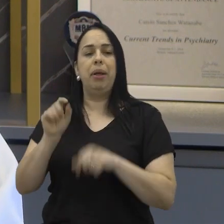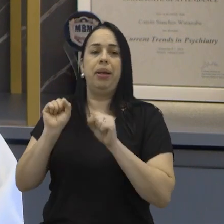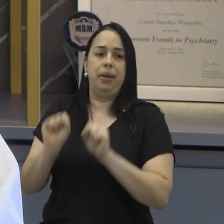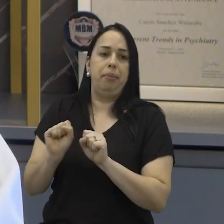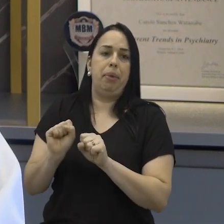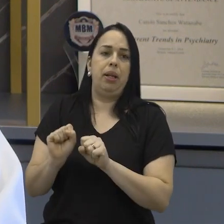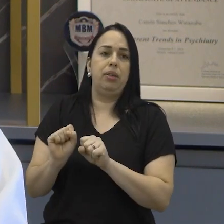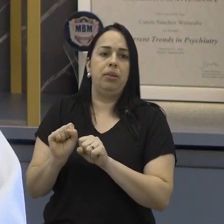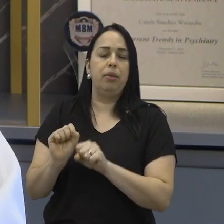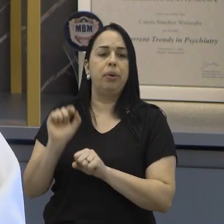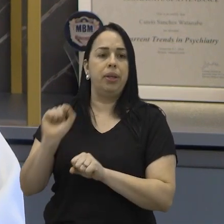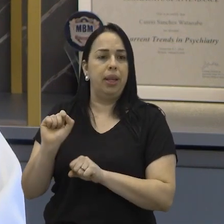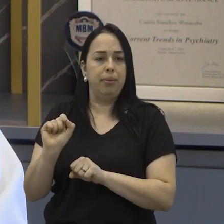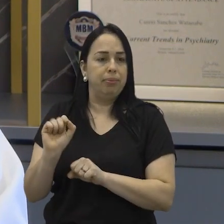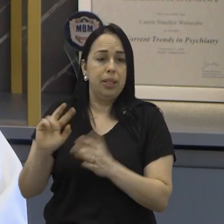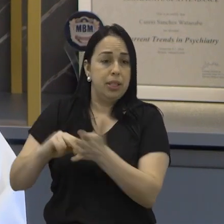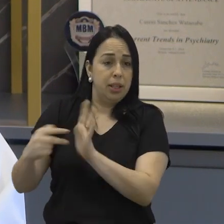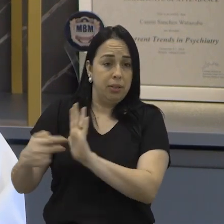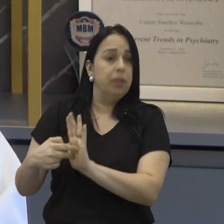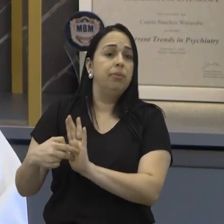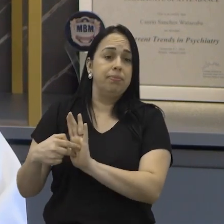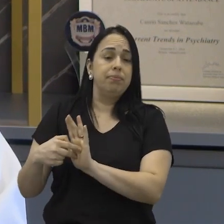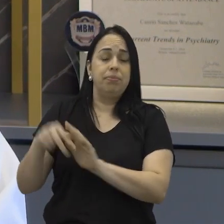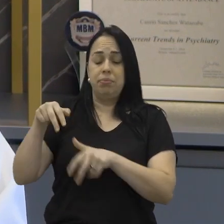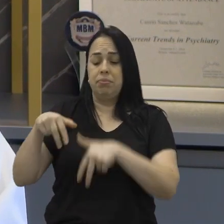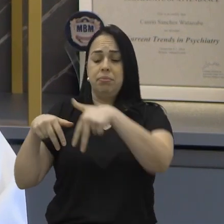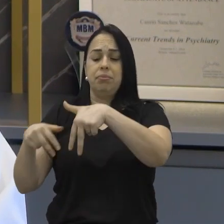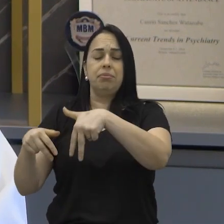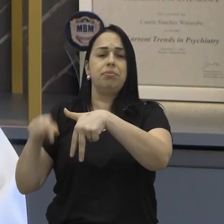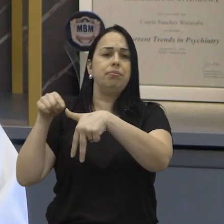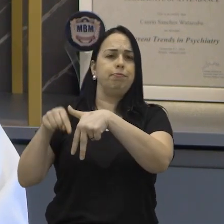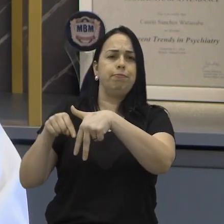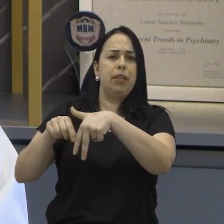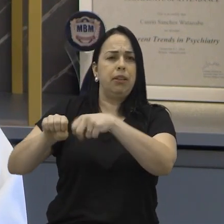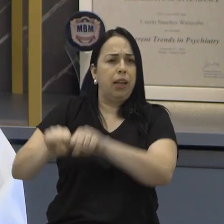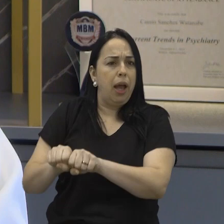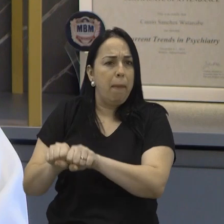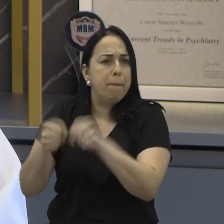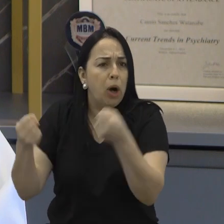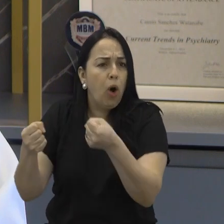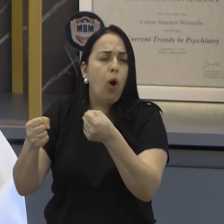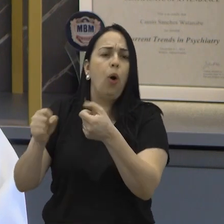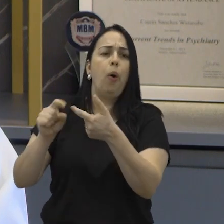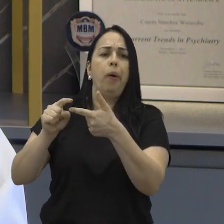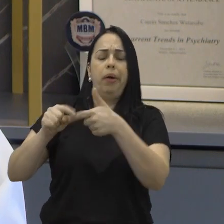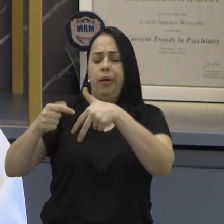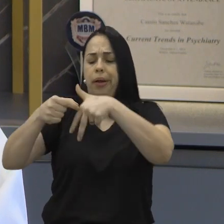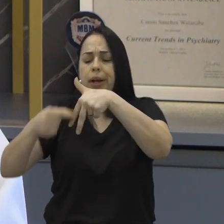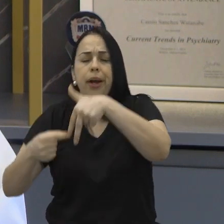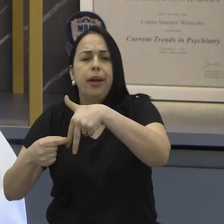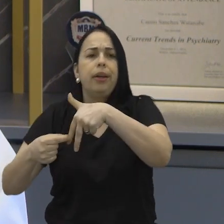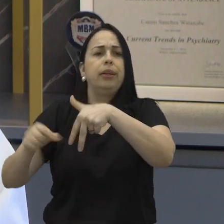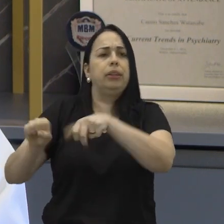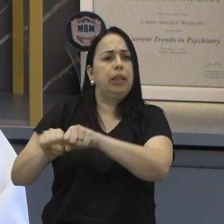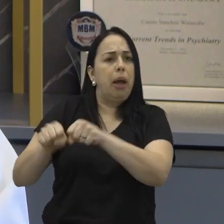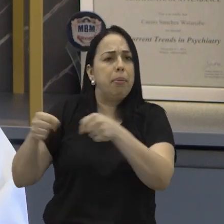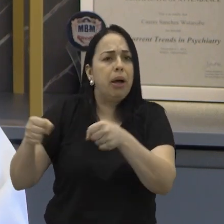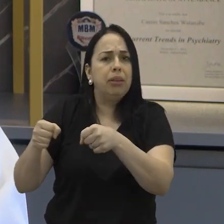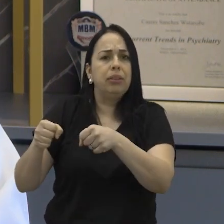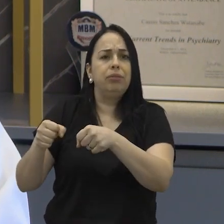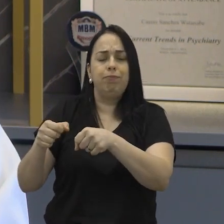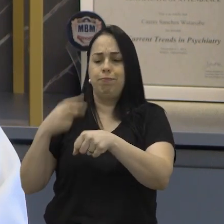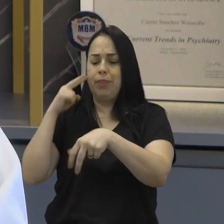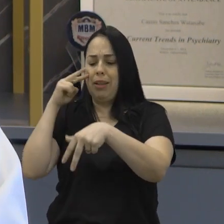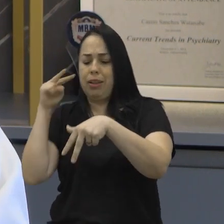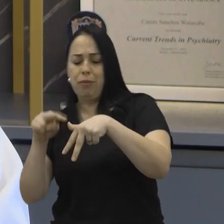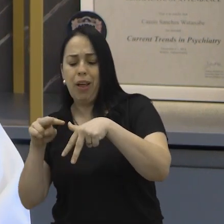E toda vez que ele também pode ter uma perturbação funcional, ou seja, ele teve um entorse, ele teve uma fratura,